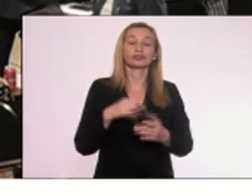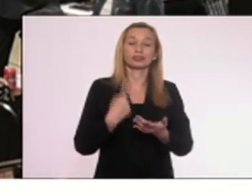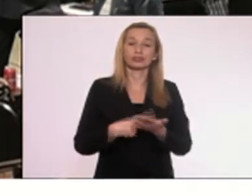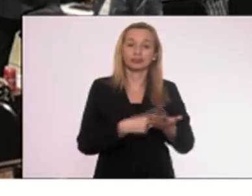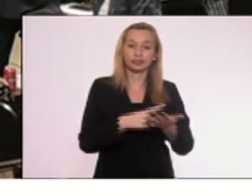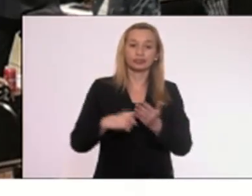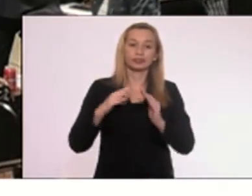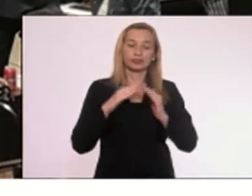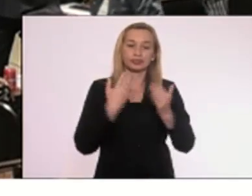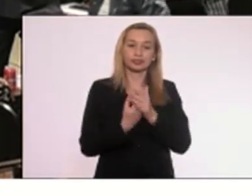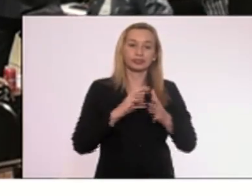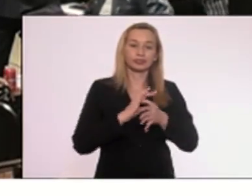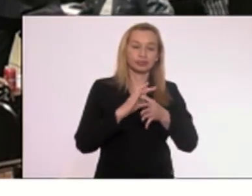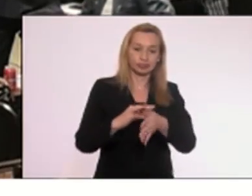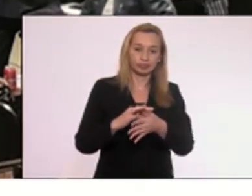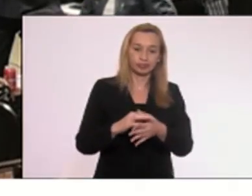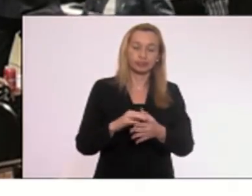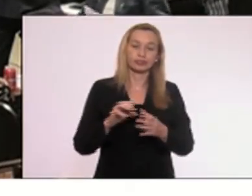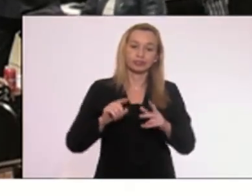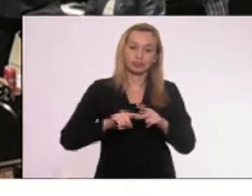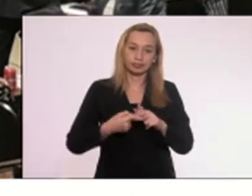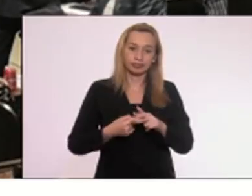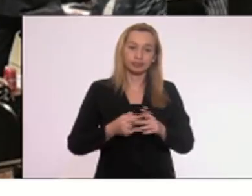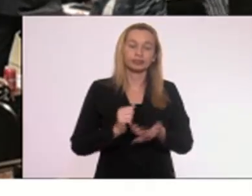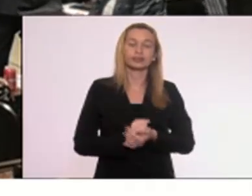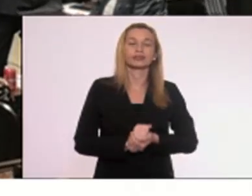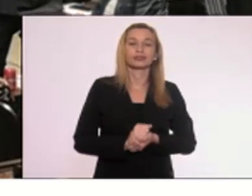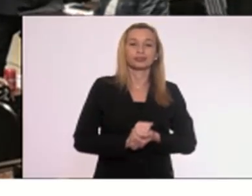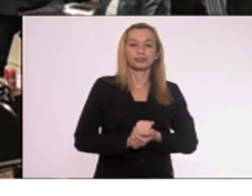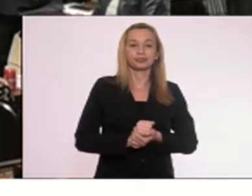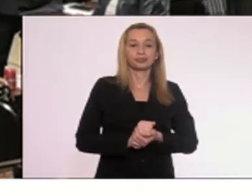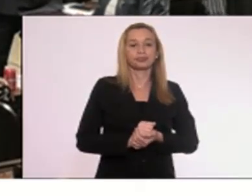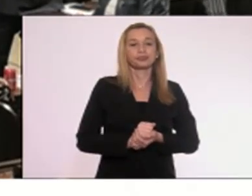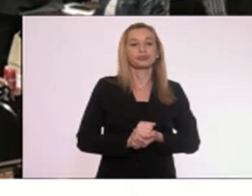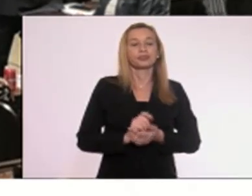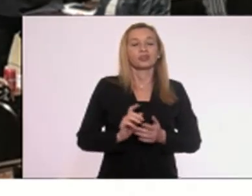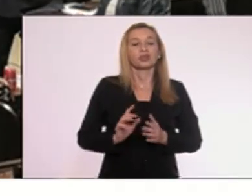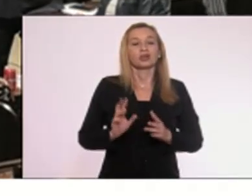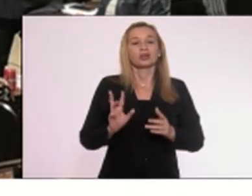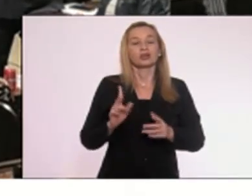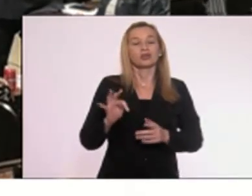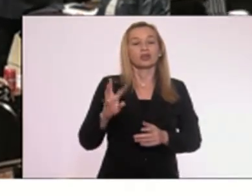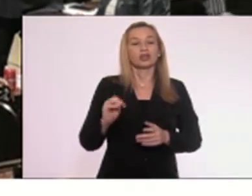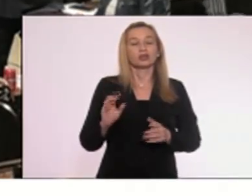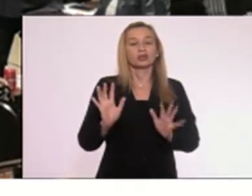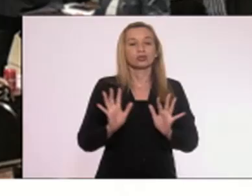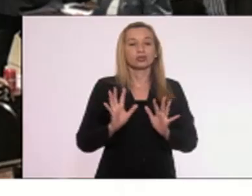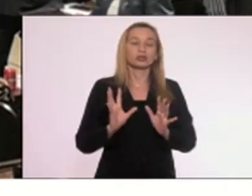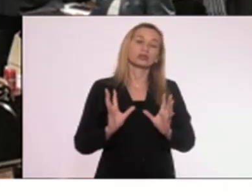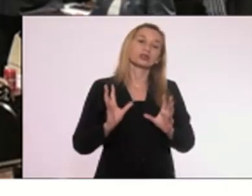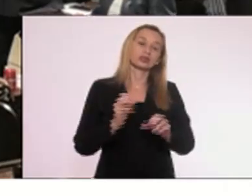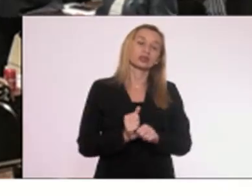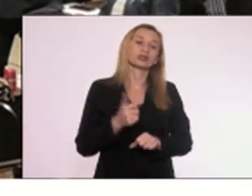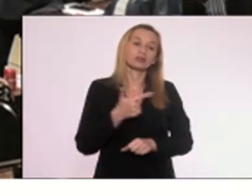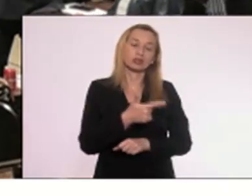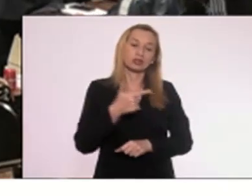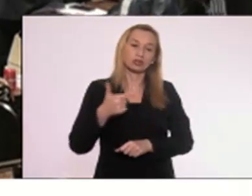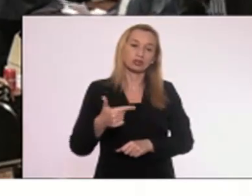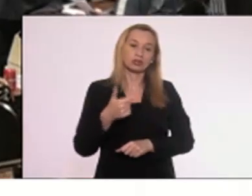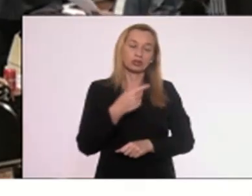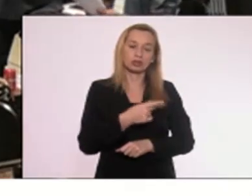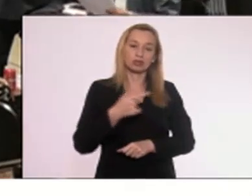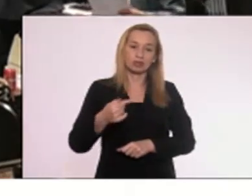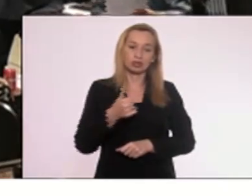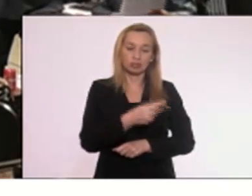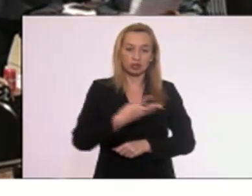do Colégio de Líderes, que é pela manutenção ao veto total 2294 de 16, de autoria do deputado Flávio Bolsonaro,